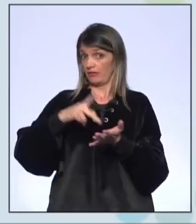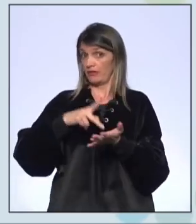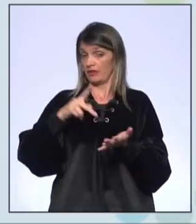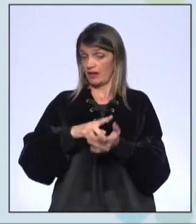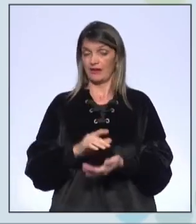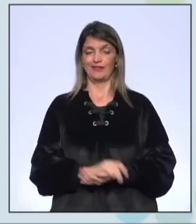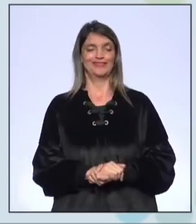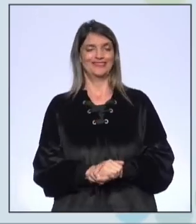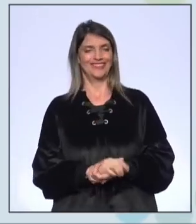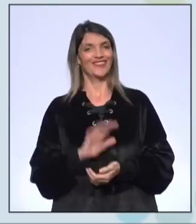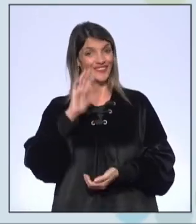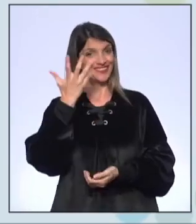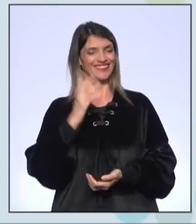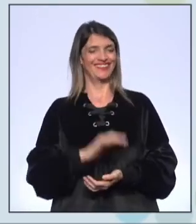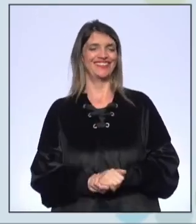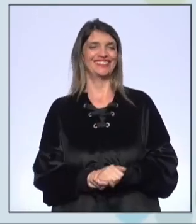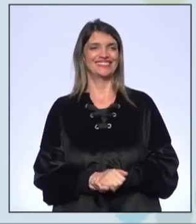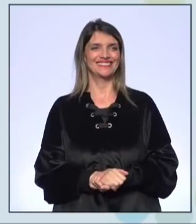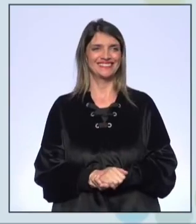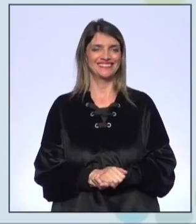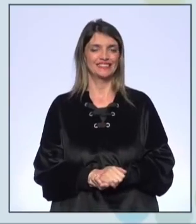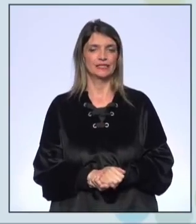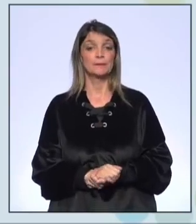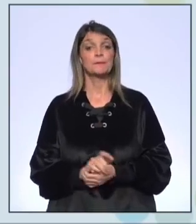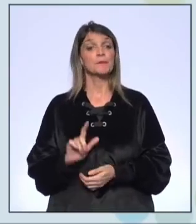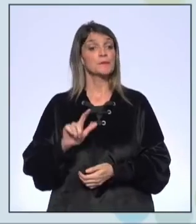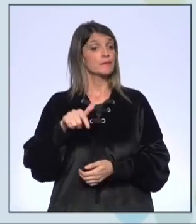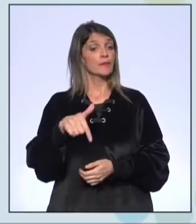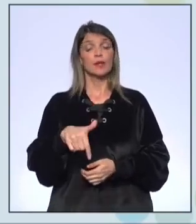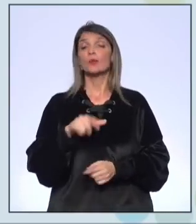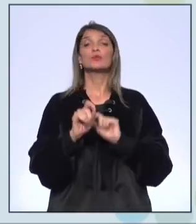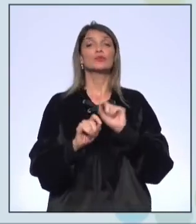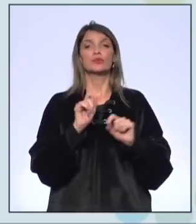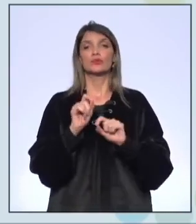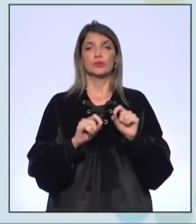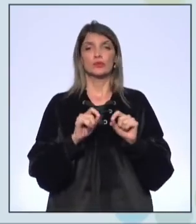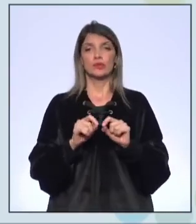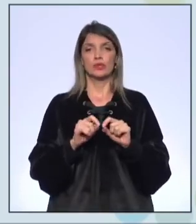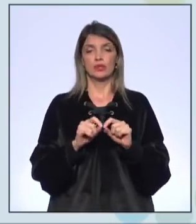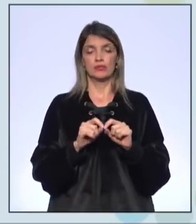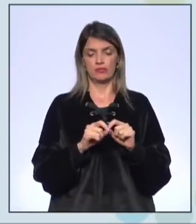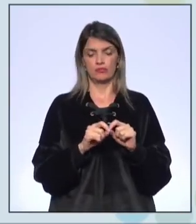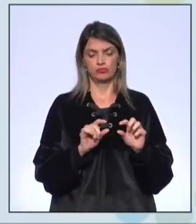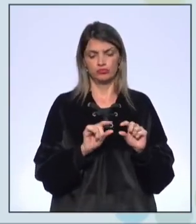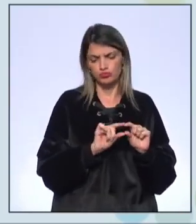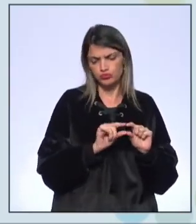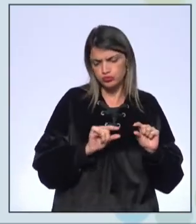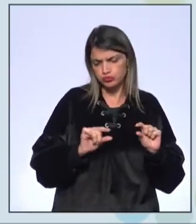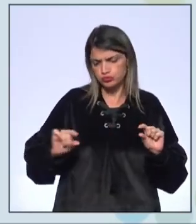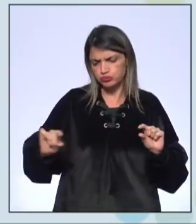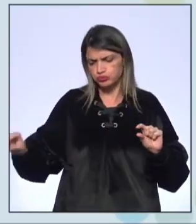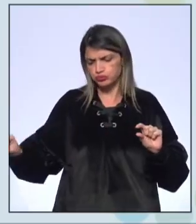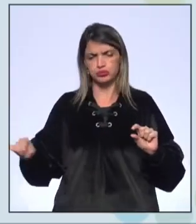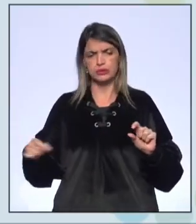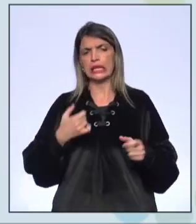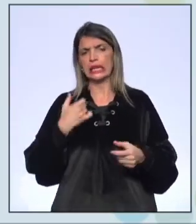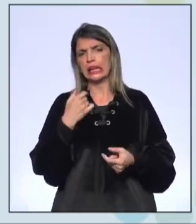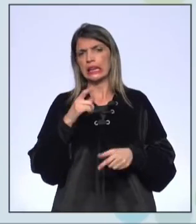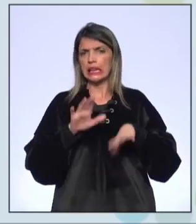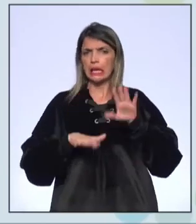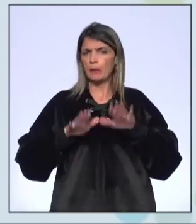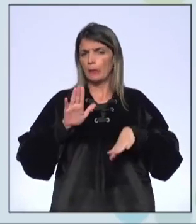não. Vale salientar o quê? A eficiência do fluxo de calor depende de alguns fatores, tá? Então tem equação aí,